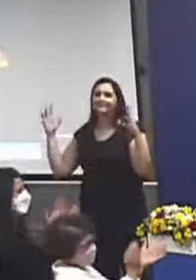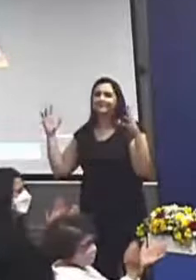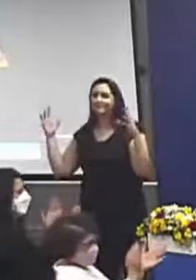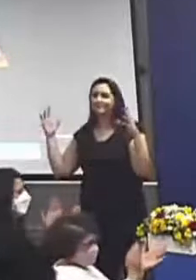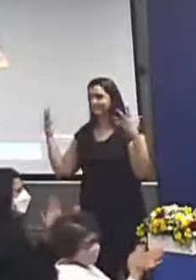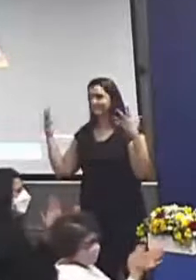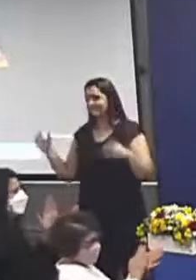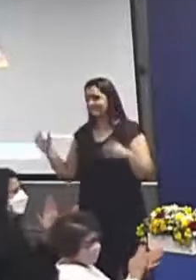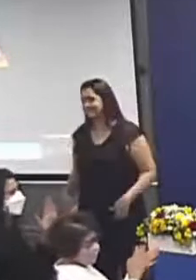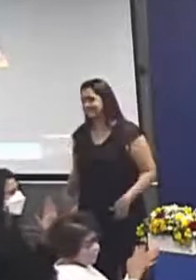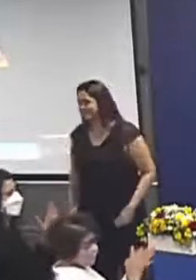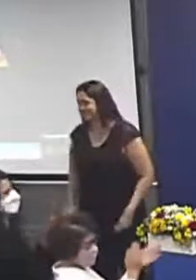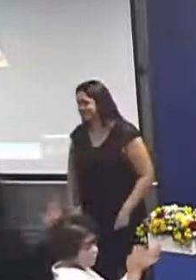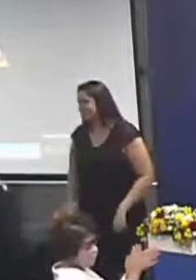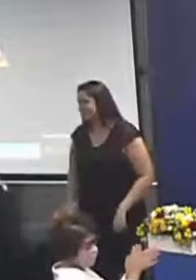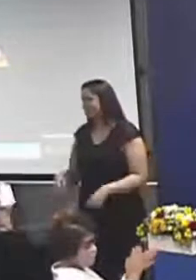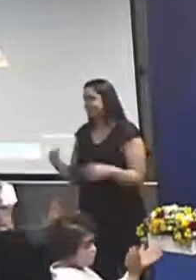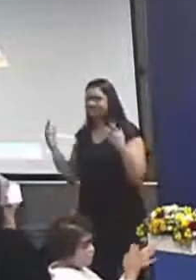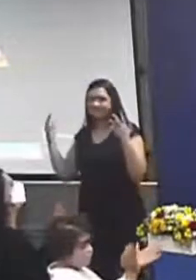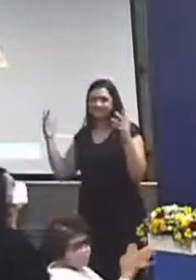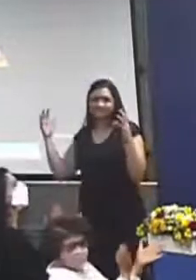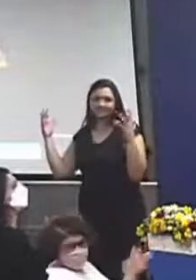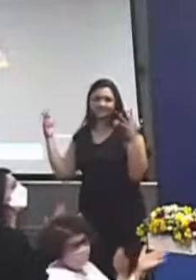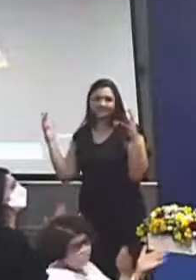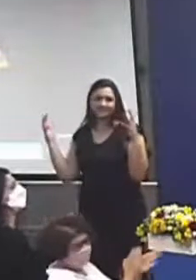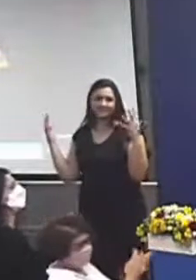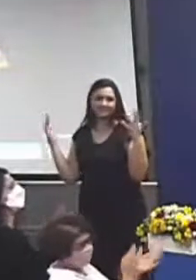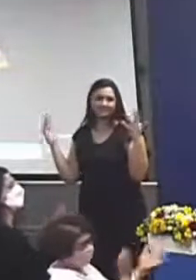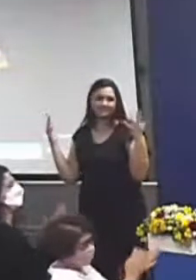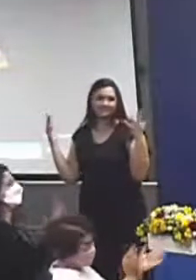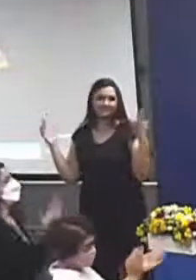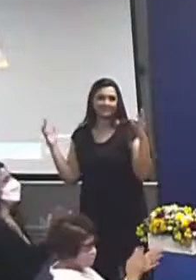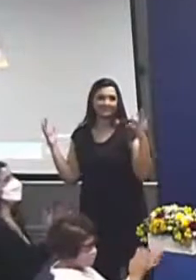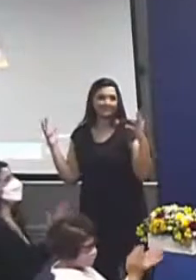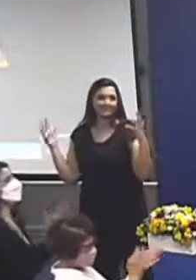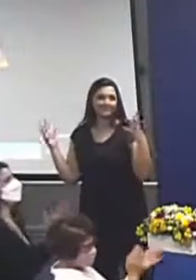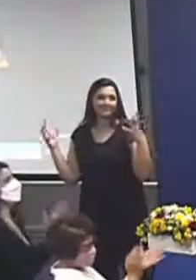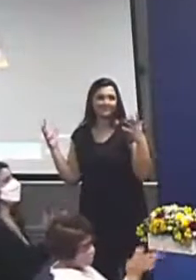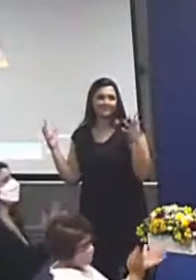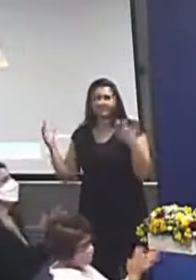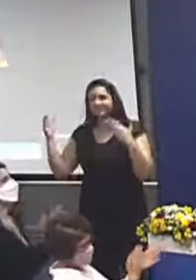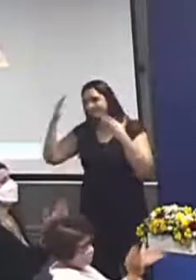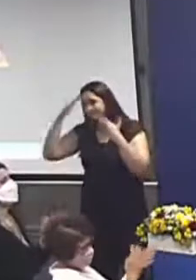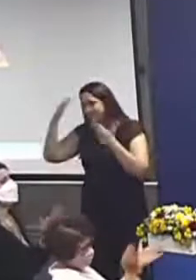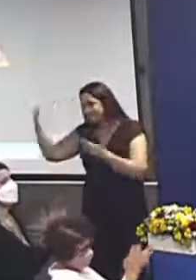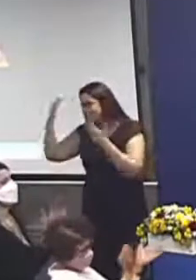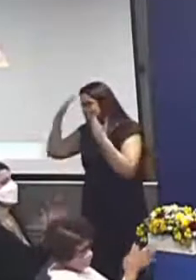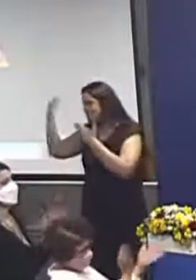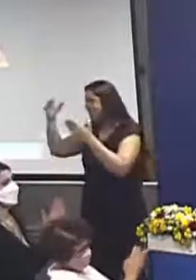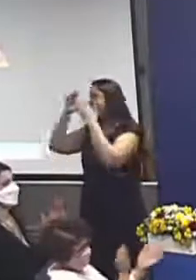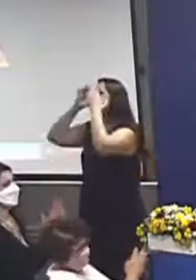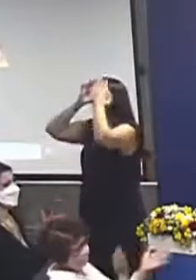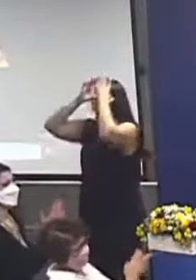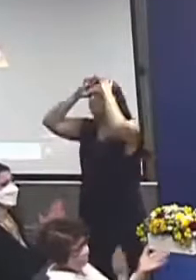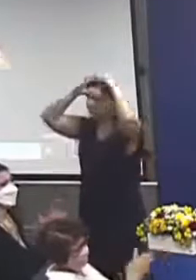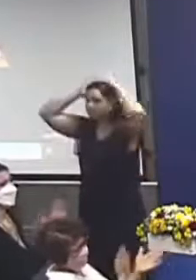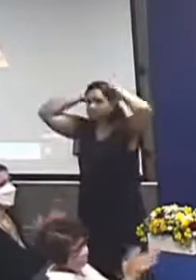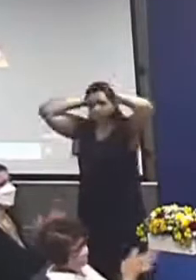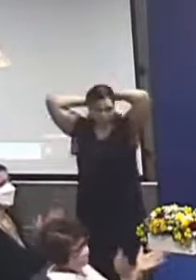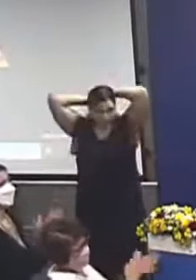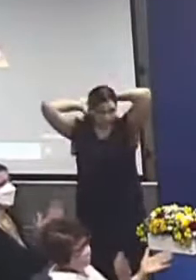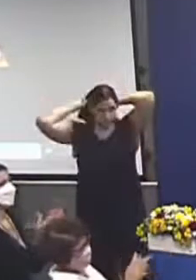Deus. Se eu chorar não lembro mal. Obrigado. Happy Next